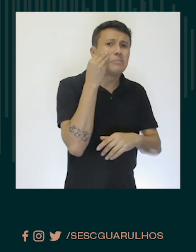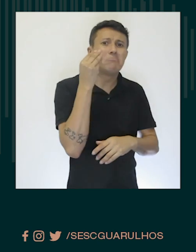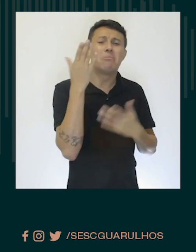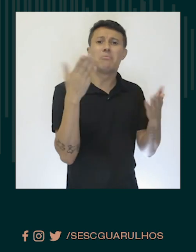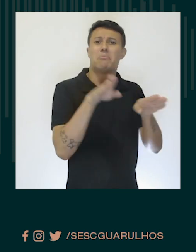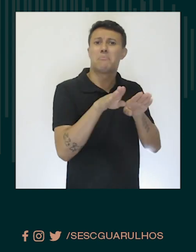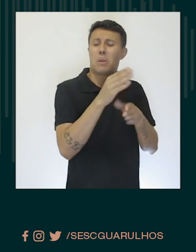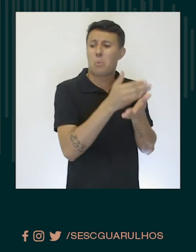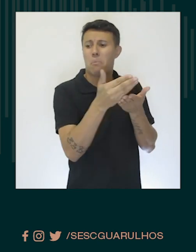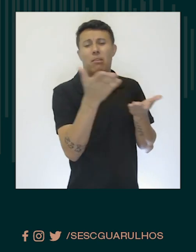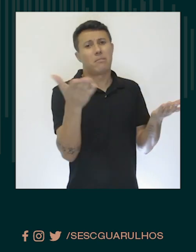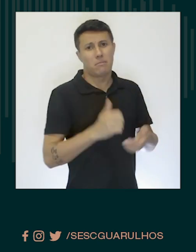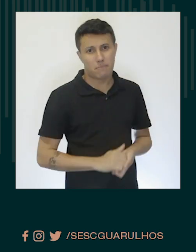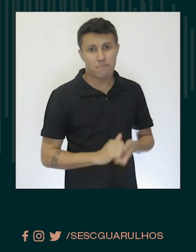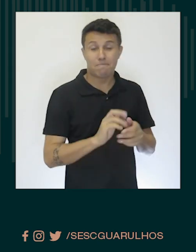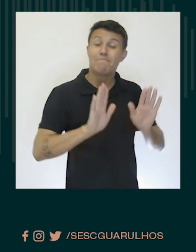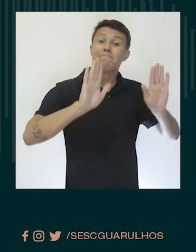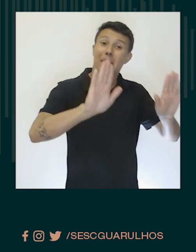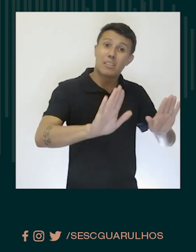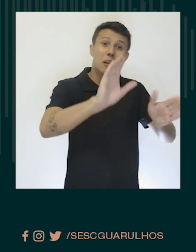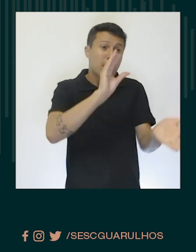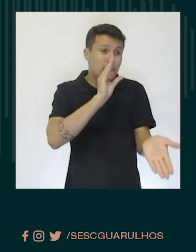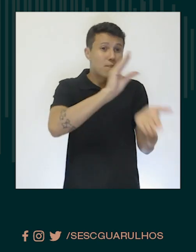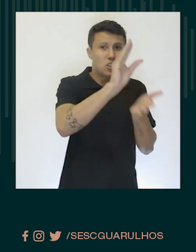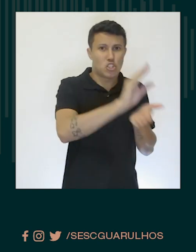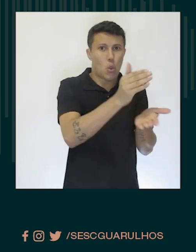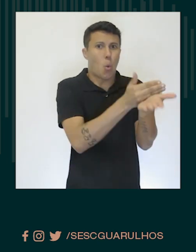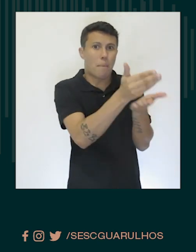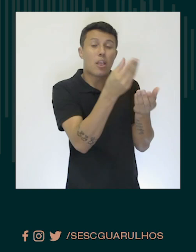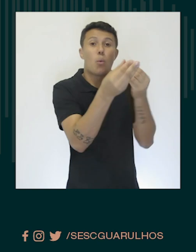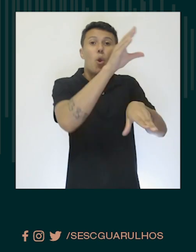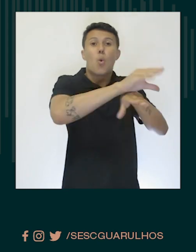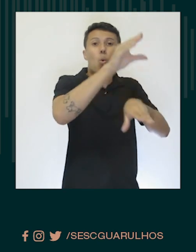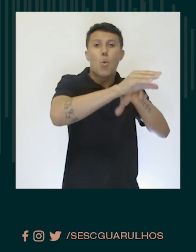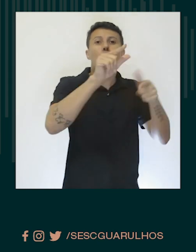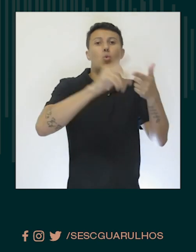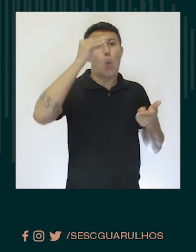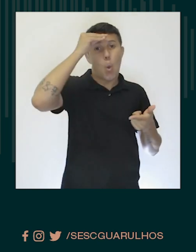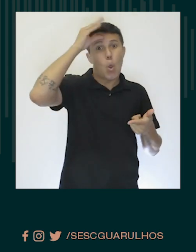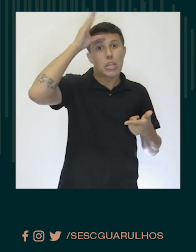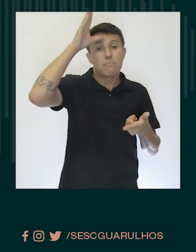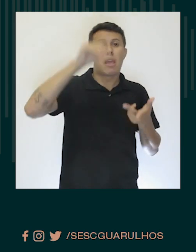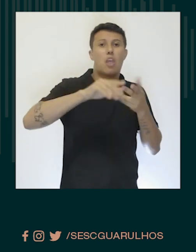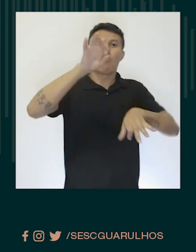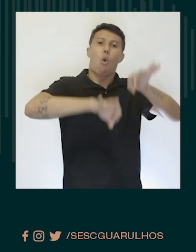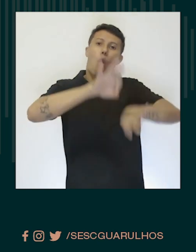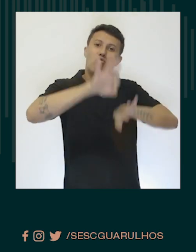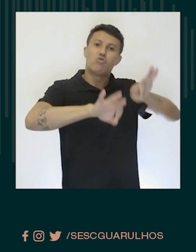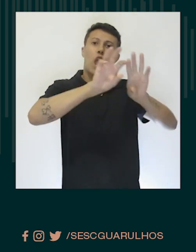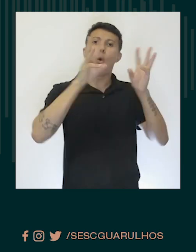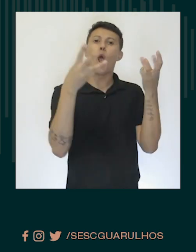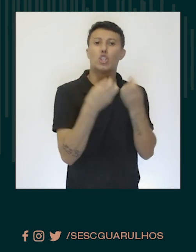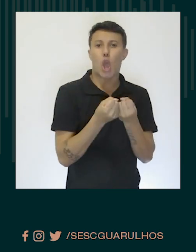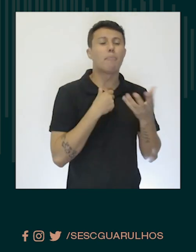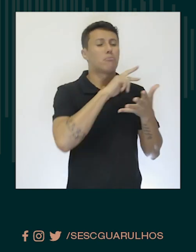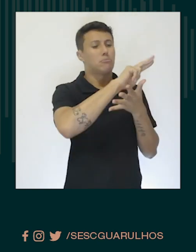for para investir, investe num curso, investe conhecimento, tá ligado? Primeiro, para você dominar o material e aí